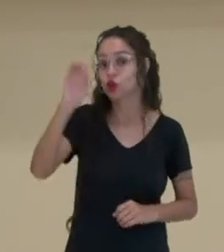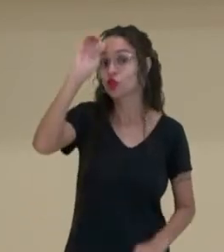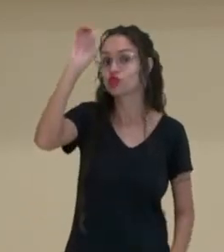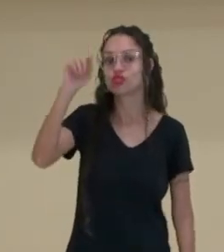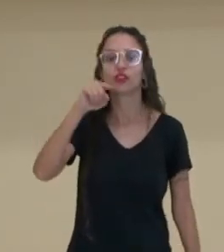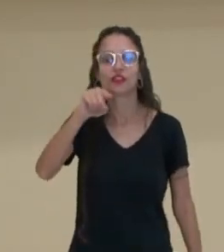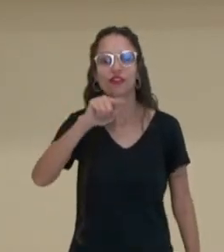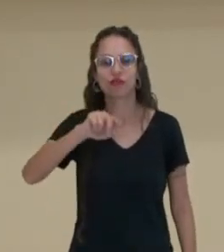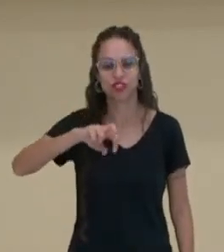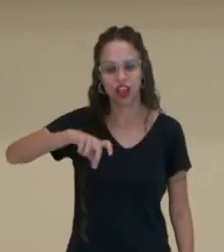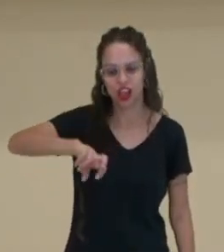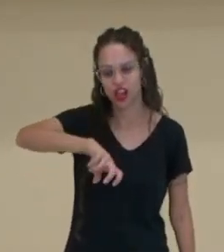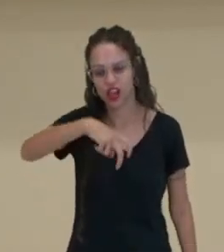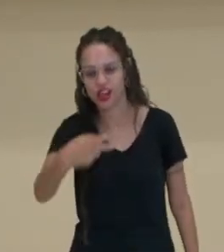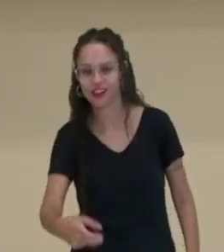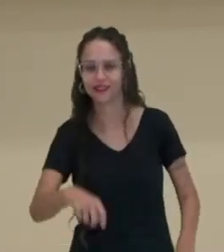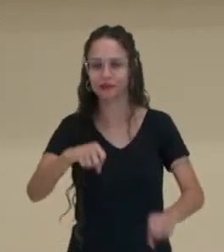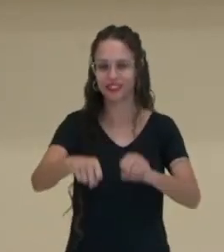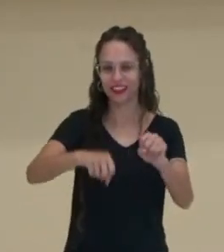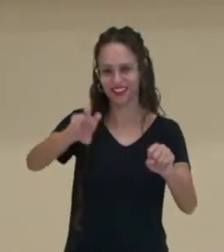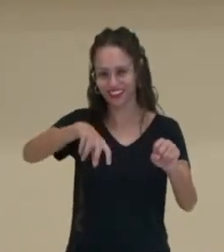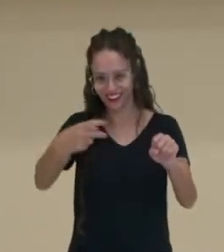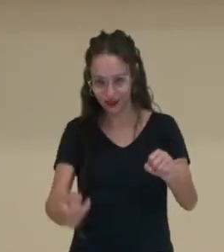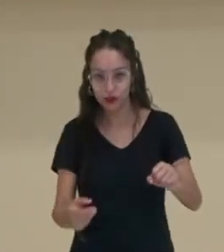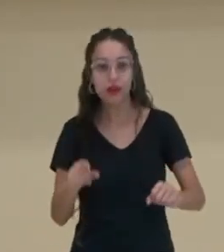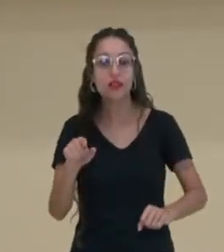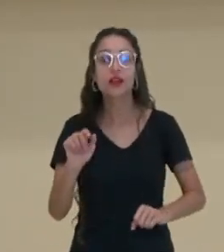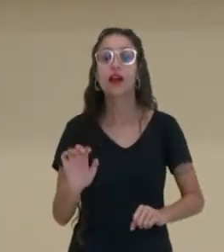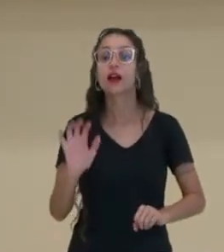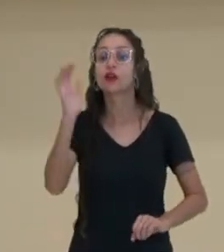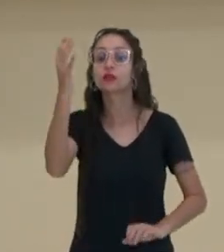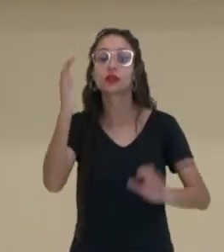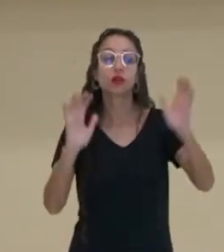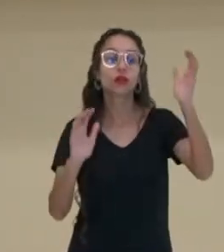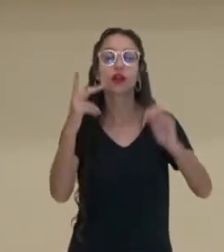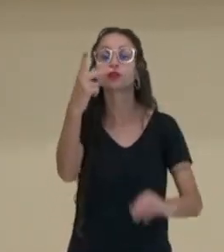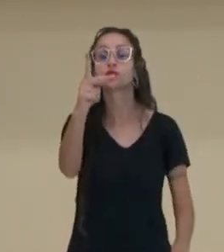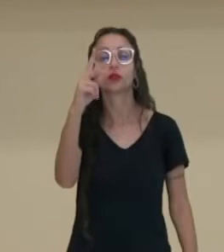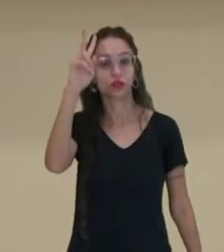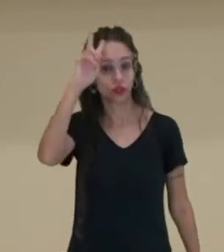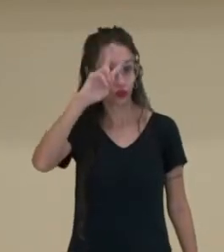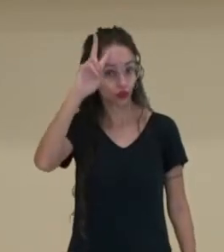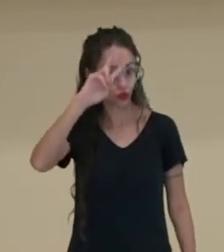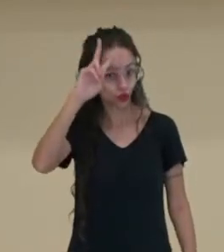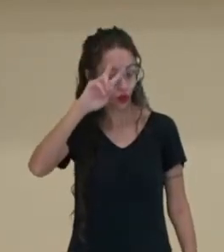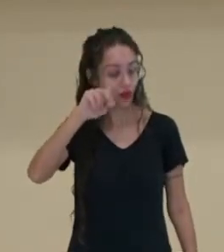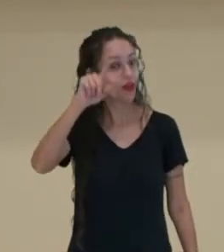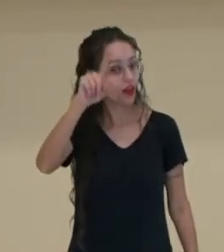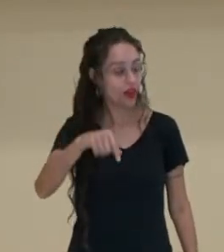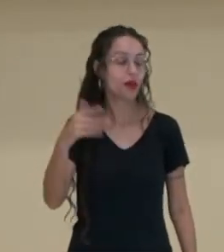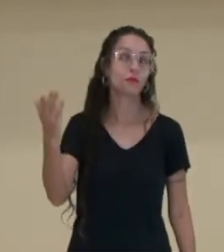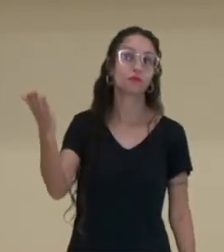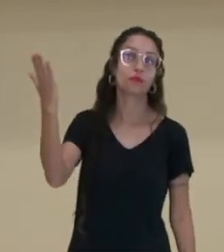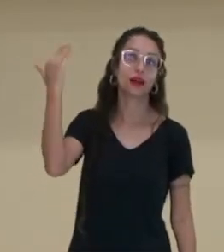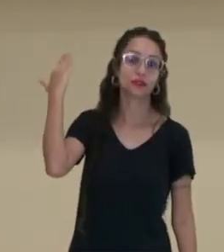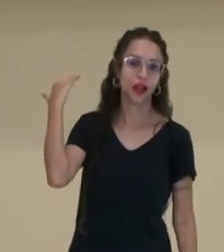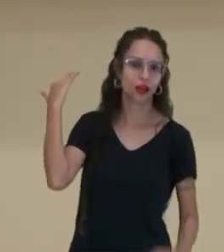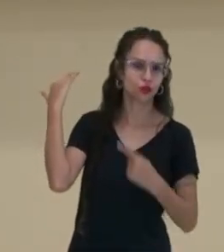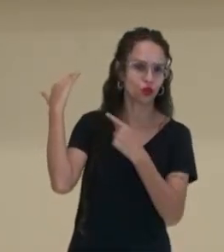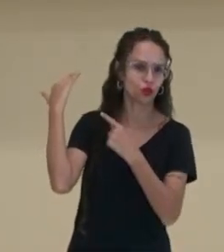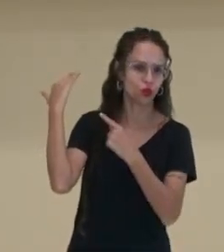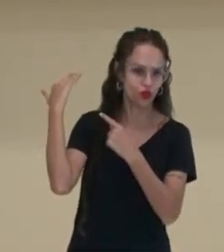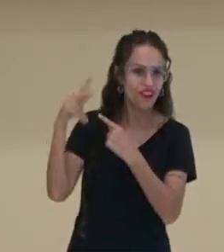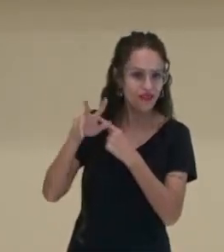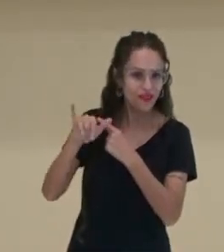você ralou o joelho aprendendo a andar de bicicleta. Esses acontecimentos da sua história são o passado. E ele não vai